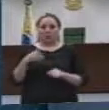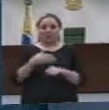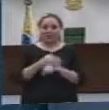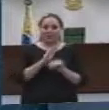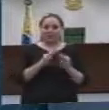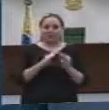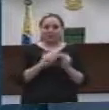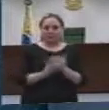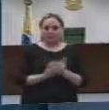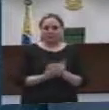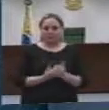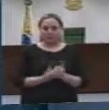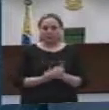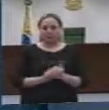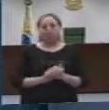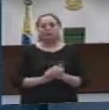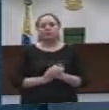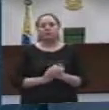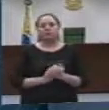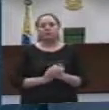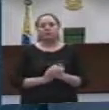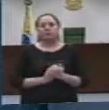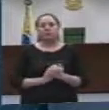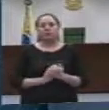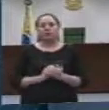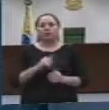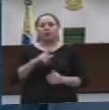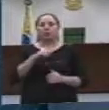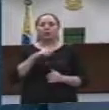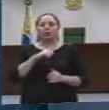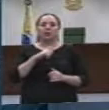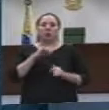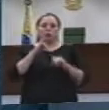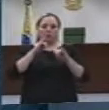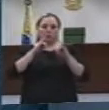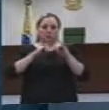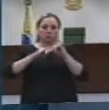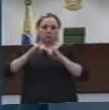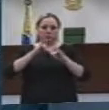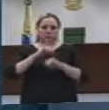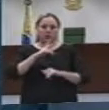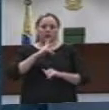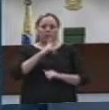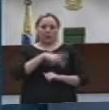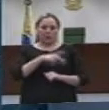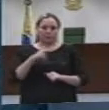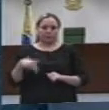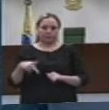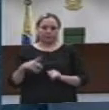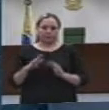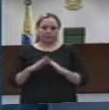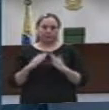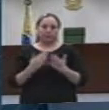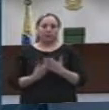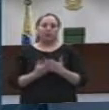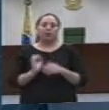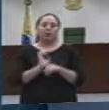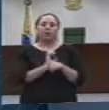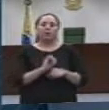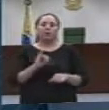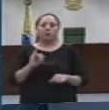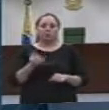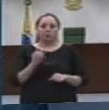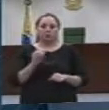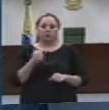depois vou fornecer esse material aqui é uma declaração de uma professora da Escola Estadual João da